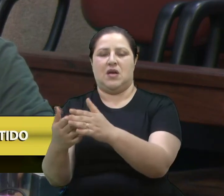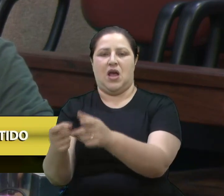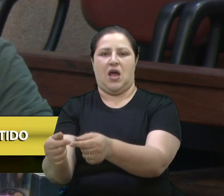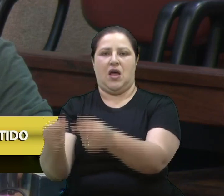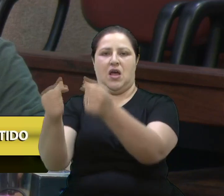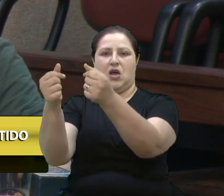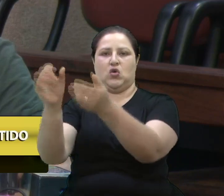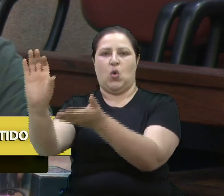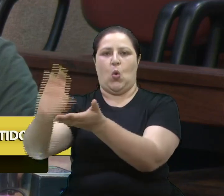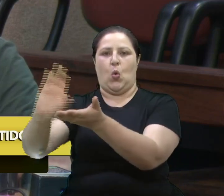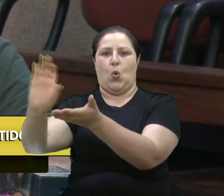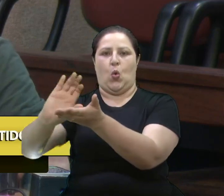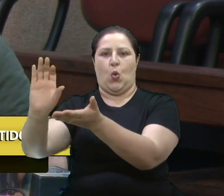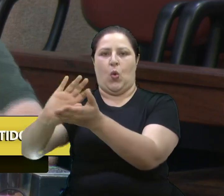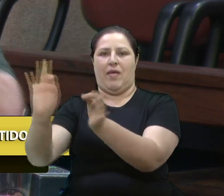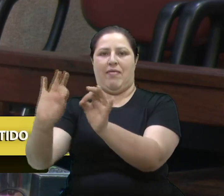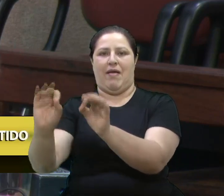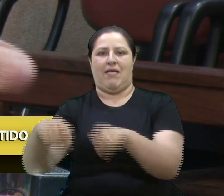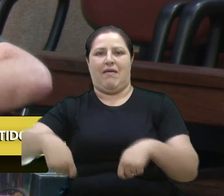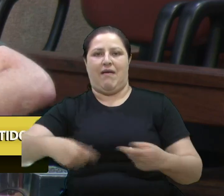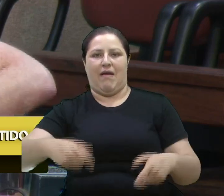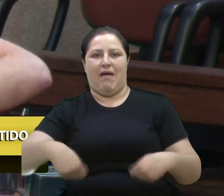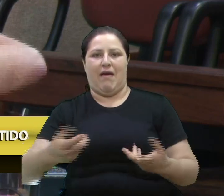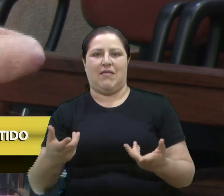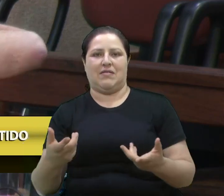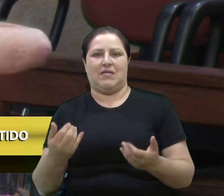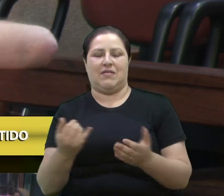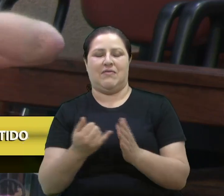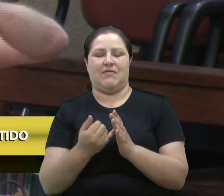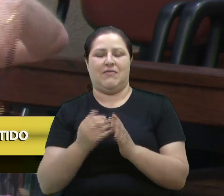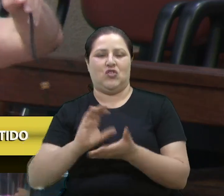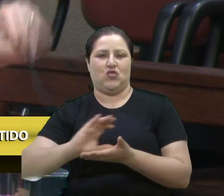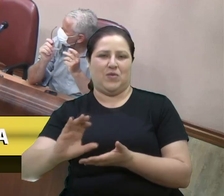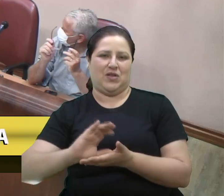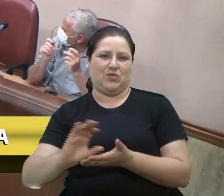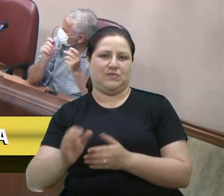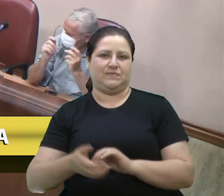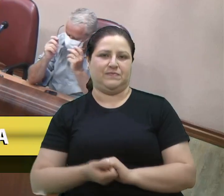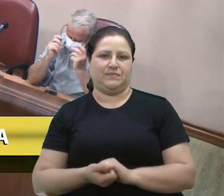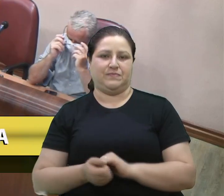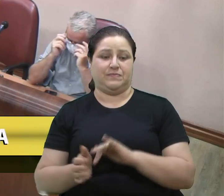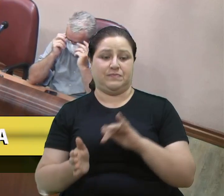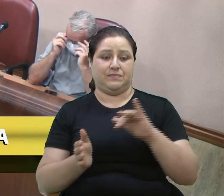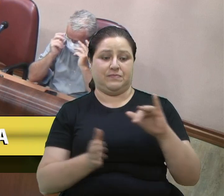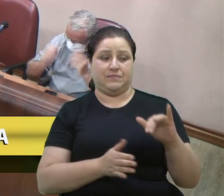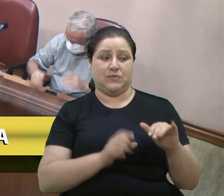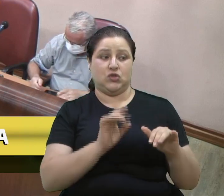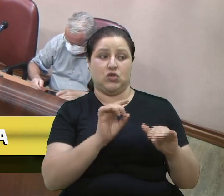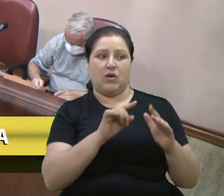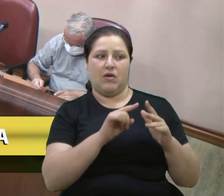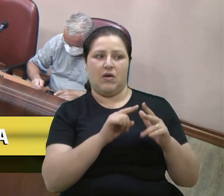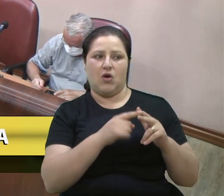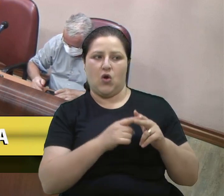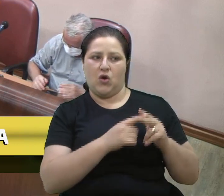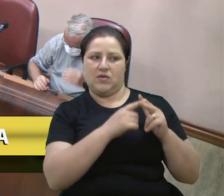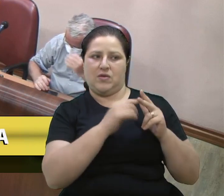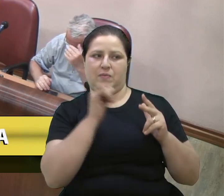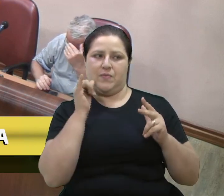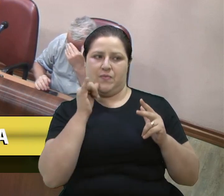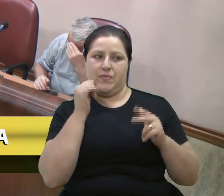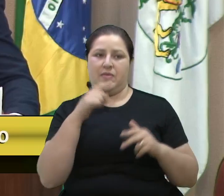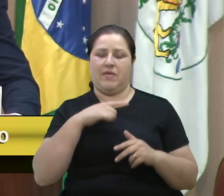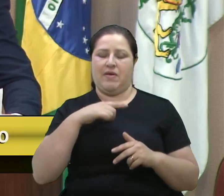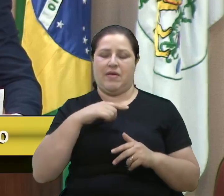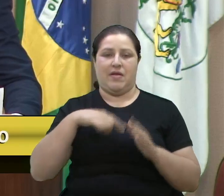não gastando nada no investimento da rede. Obrigado, vereador Scalco. Vereador Marcon, eu só vou fazer uma pequena correção, tá? Tem uma lei que